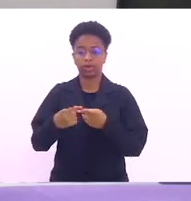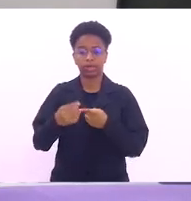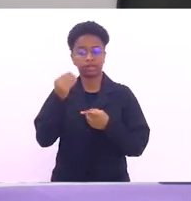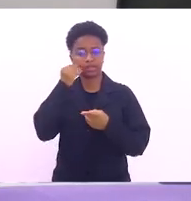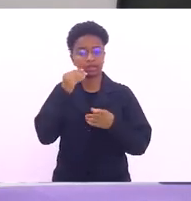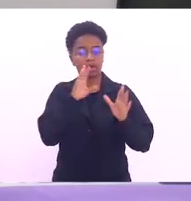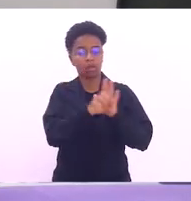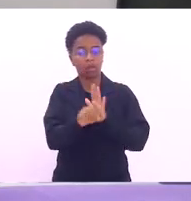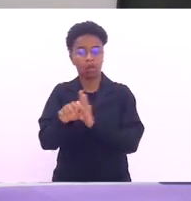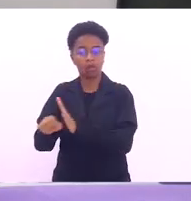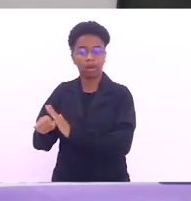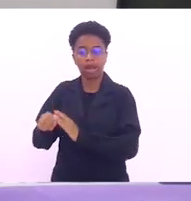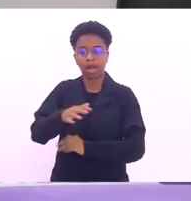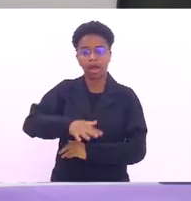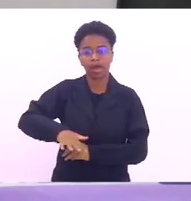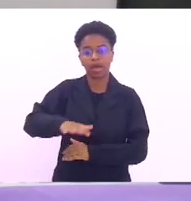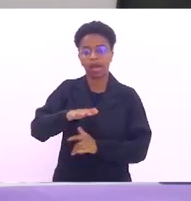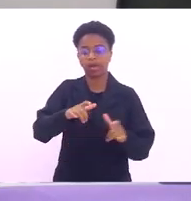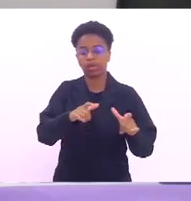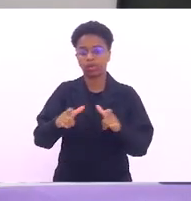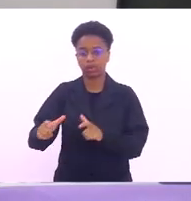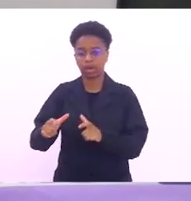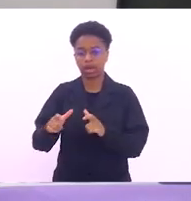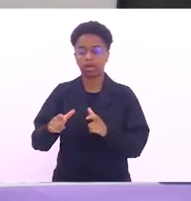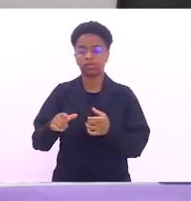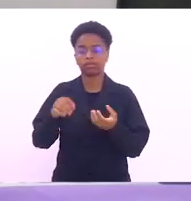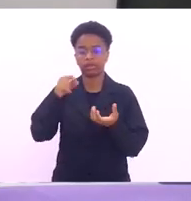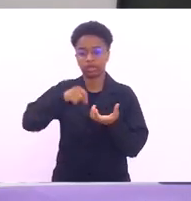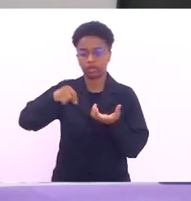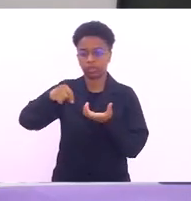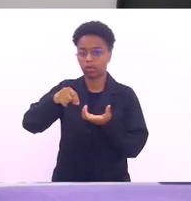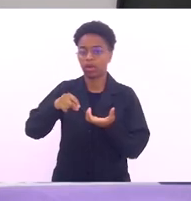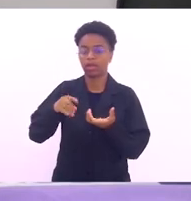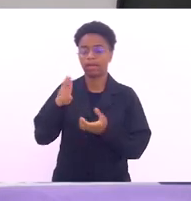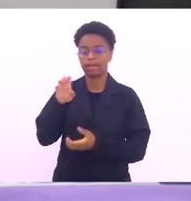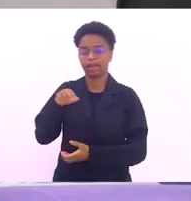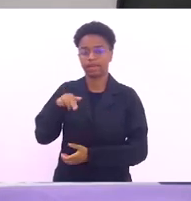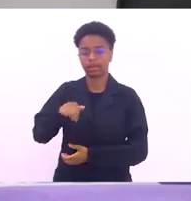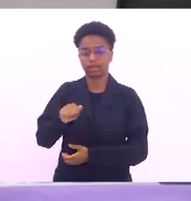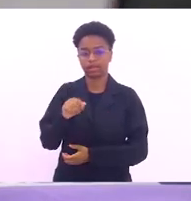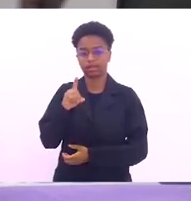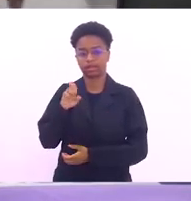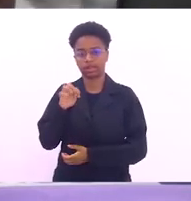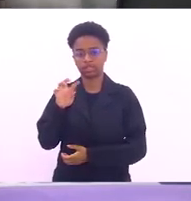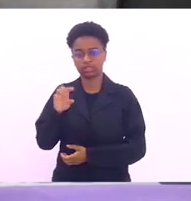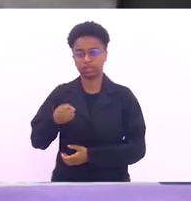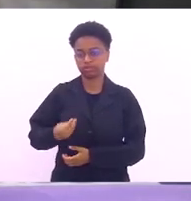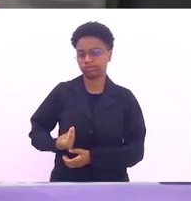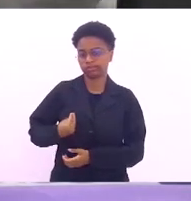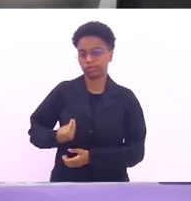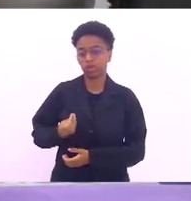quilombolas então Bernadete presente hoje e sempre